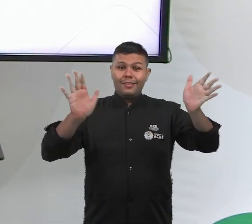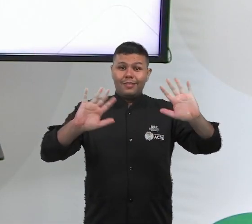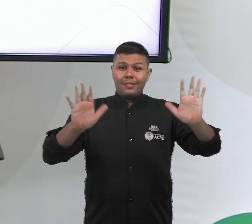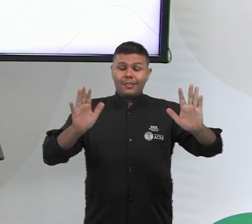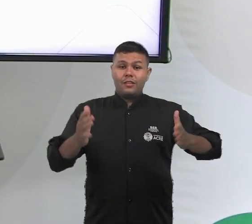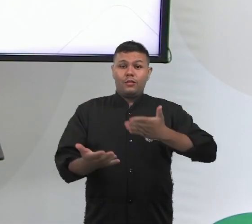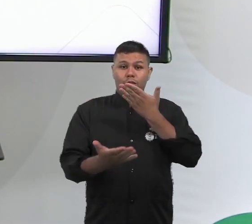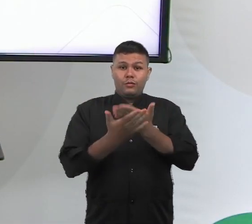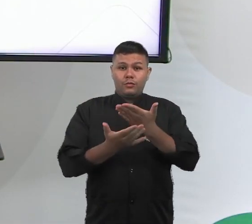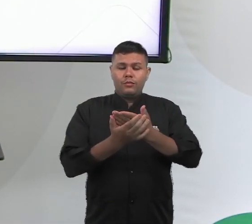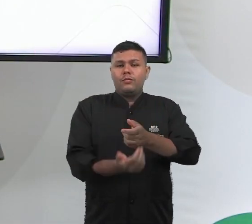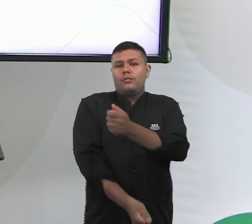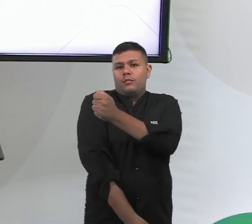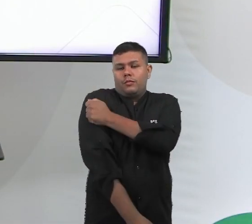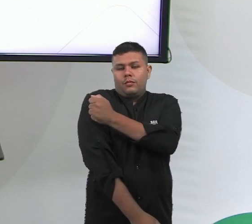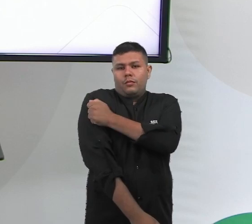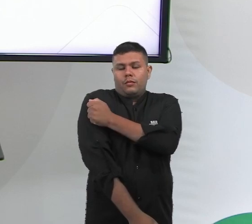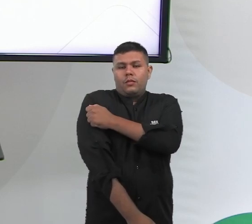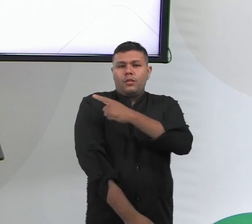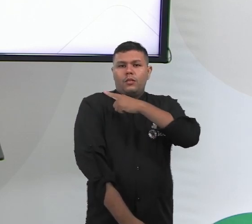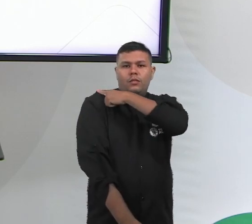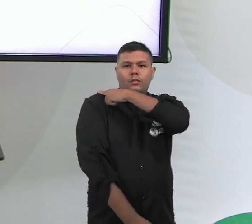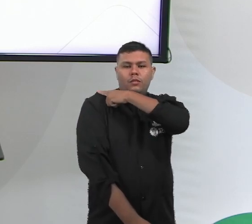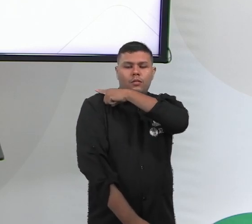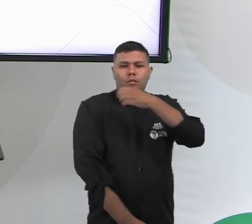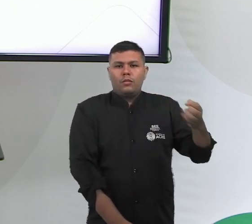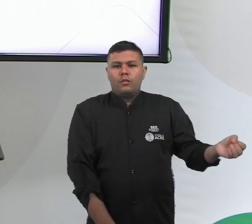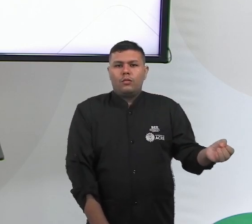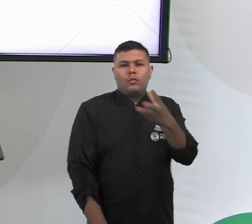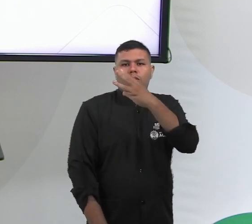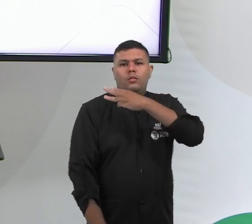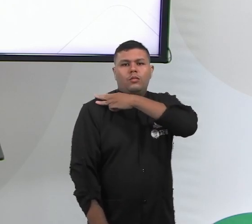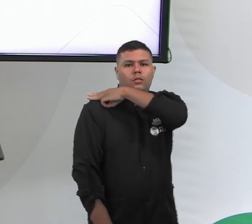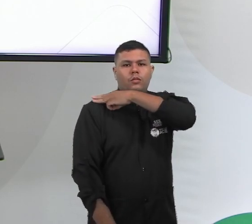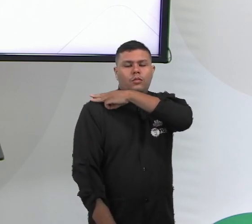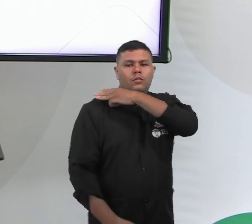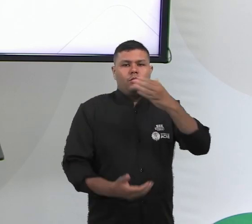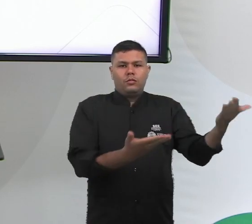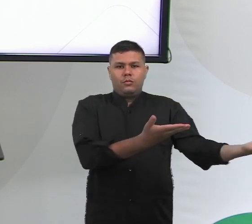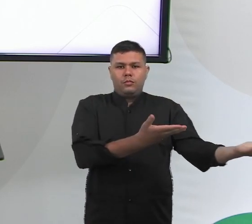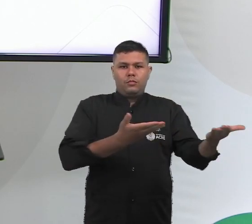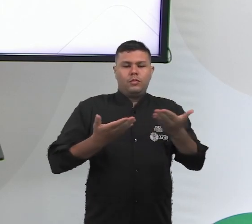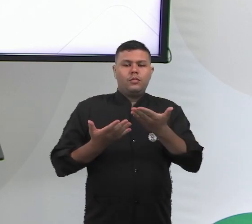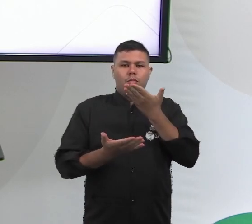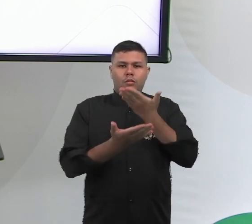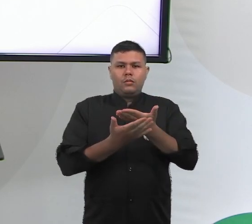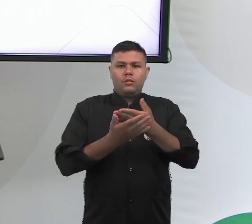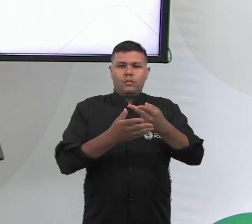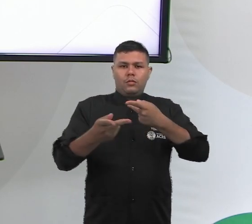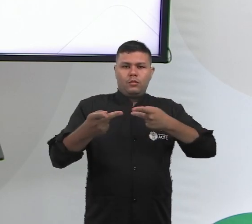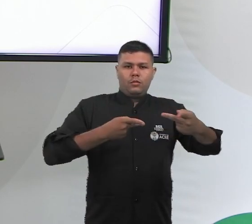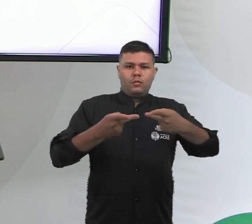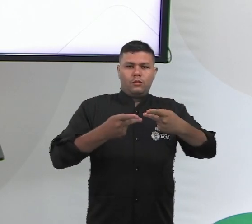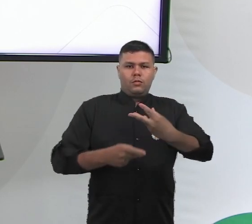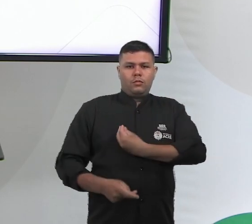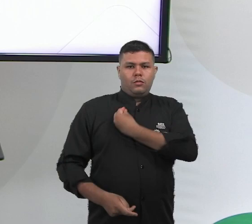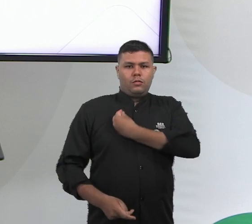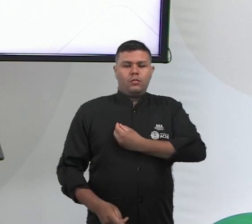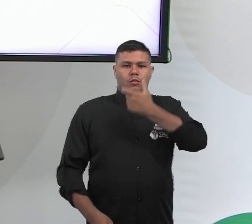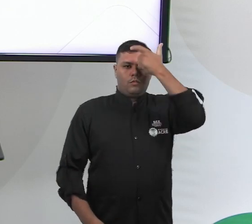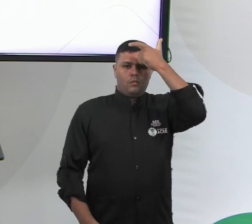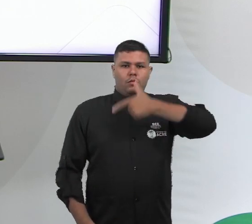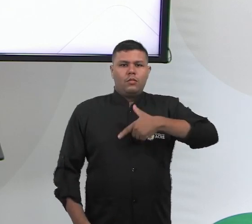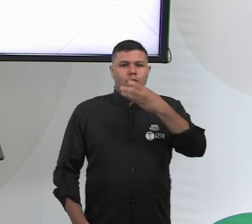Olá, estudantes da primeira série do novo ensino médio, sejam bem-vindos a mais uma aula de projeto de vida. Eu sou o professor Daniel, estou com vocês